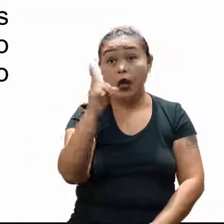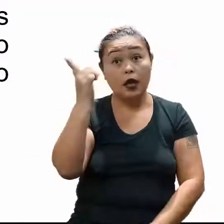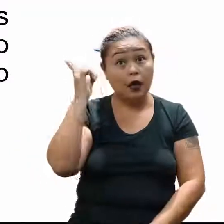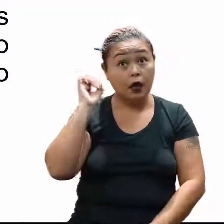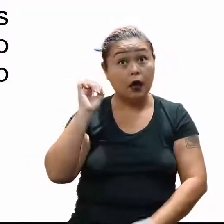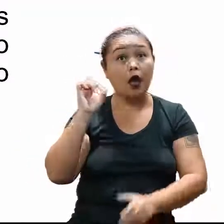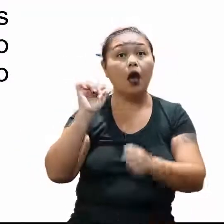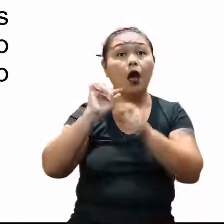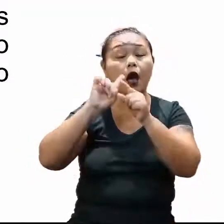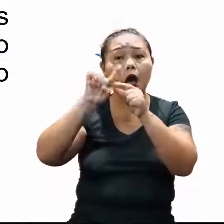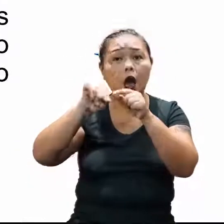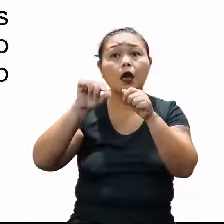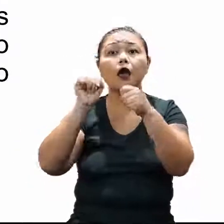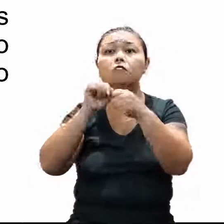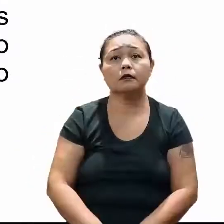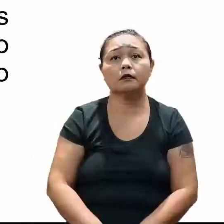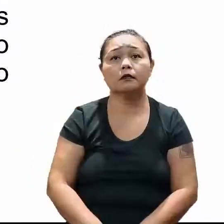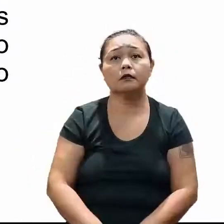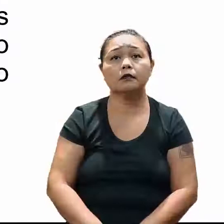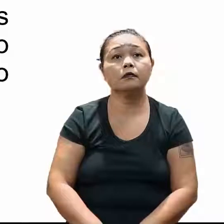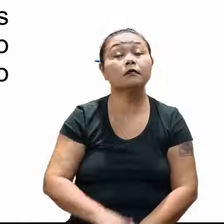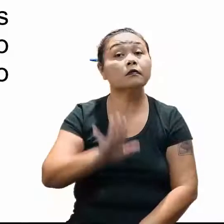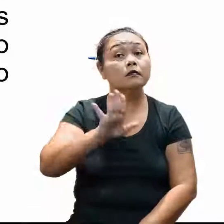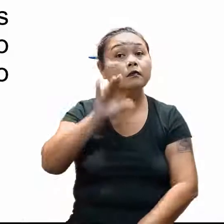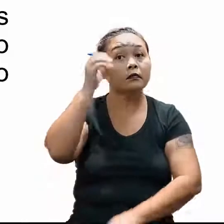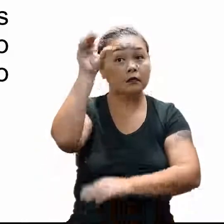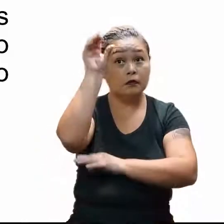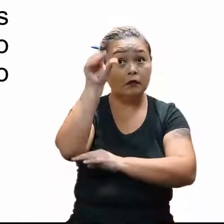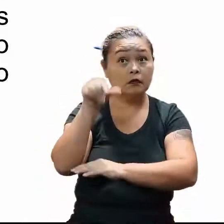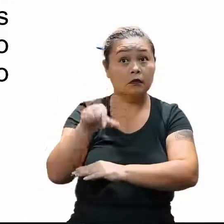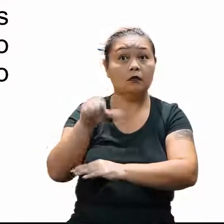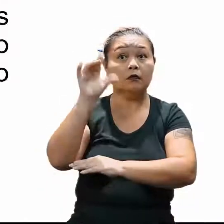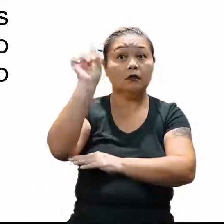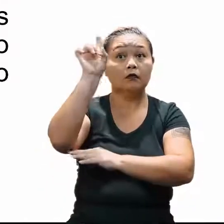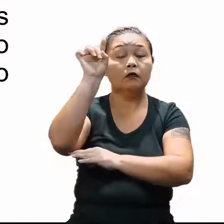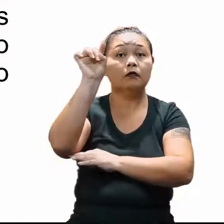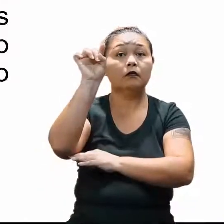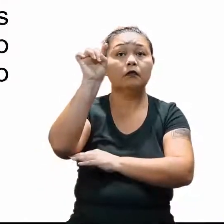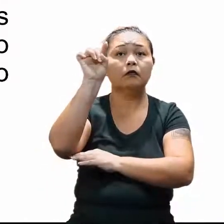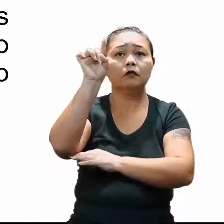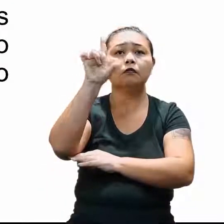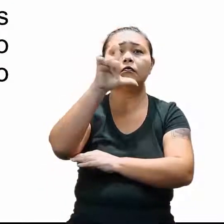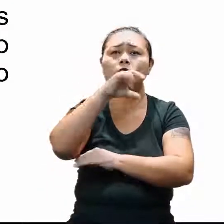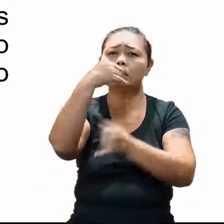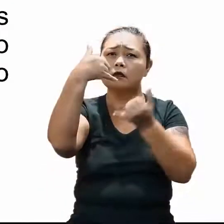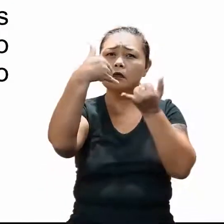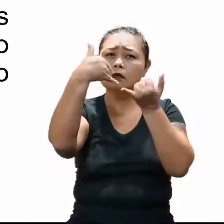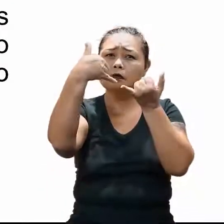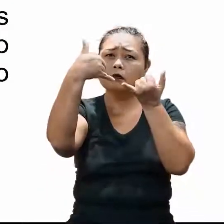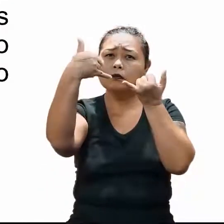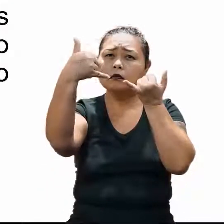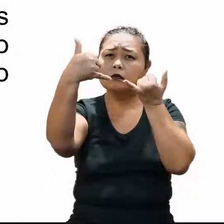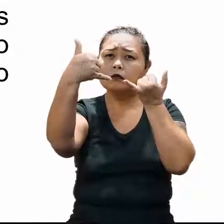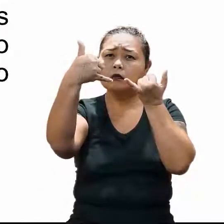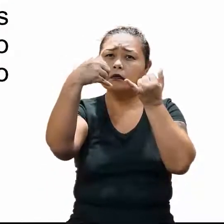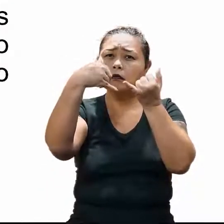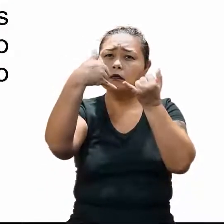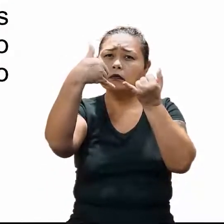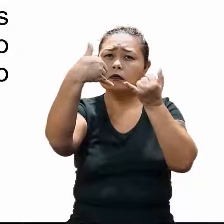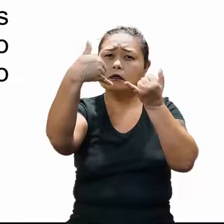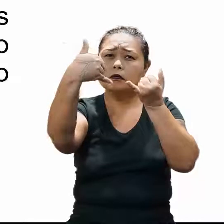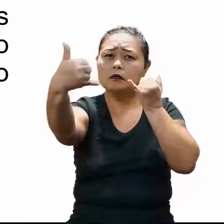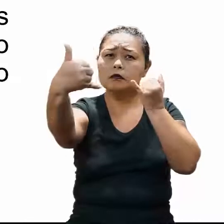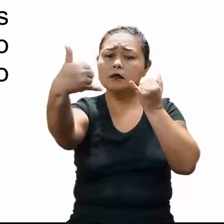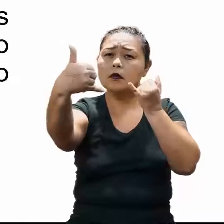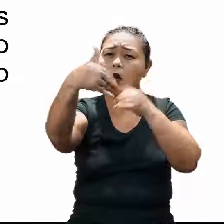foi desativada totalmente, quando apenas alguns postes com fio distendido ao longo